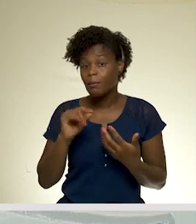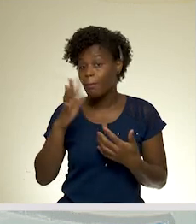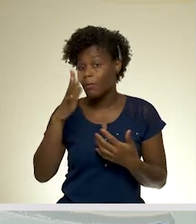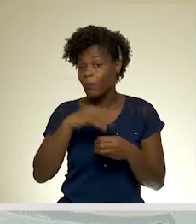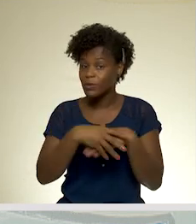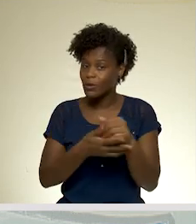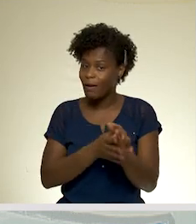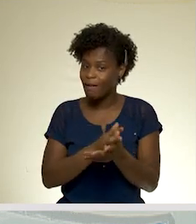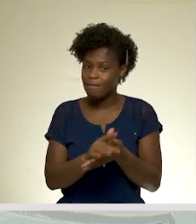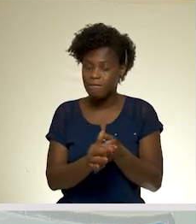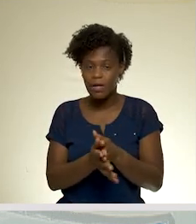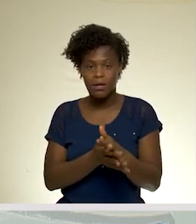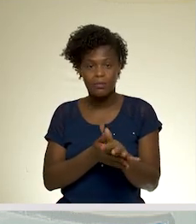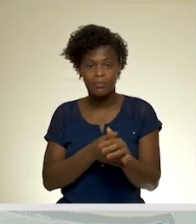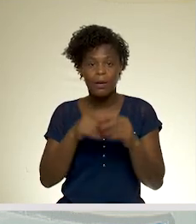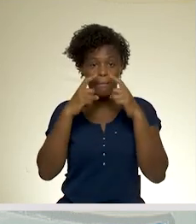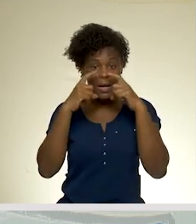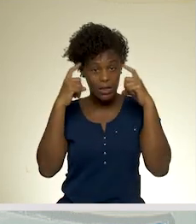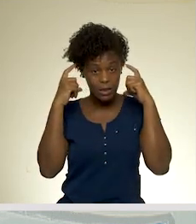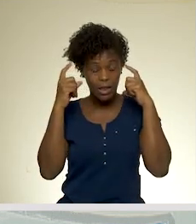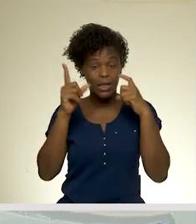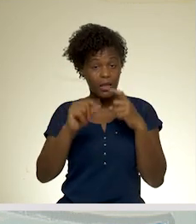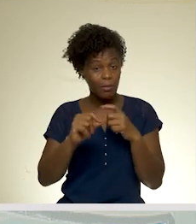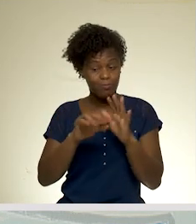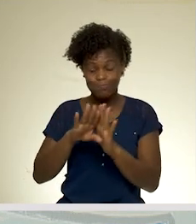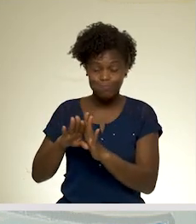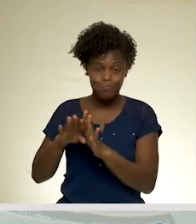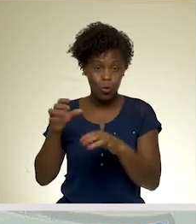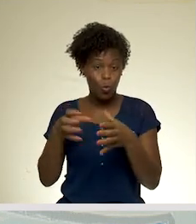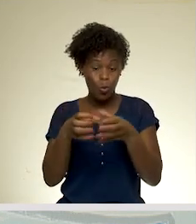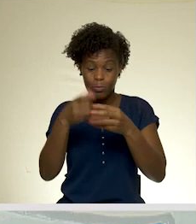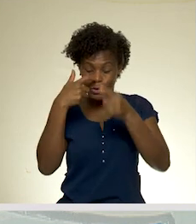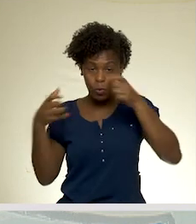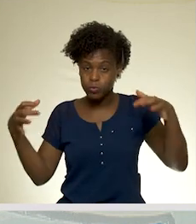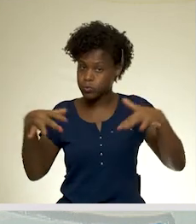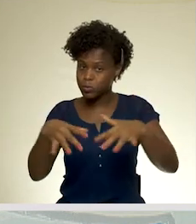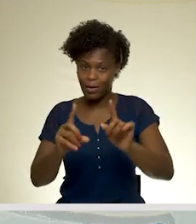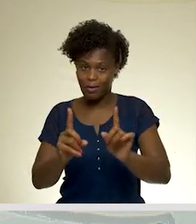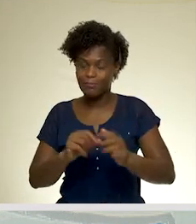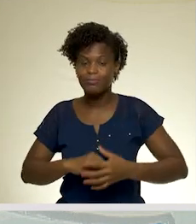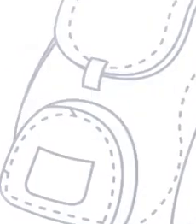Lavar as mãos, usem as máscaras e evitar a aglomeração das pessoas.